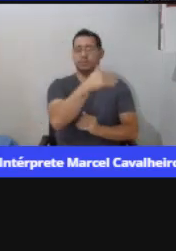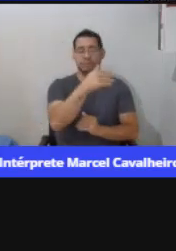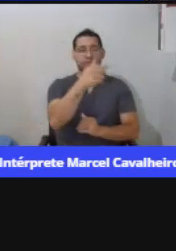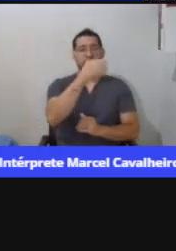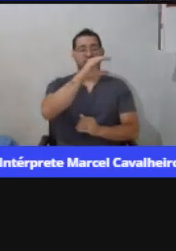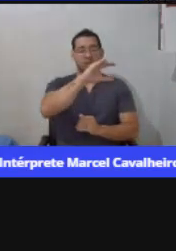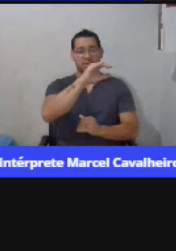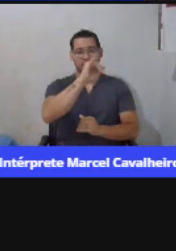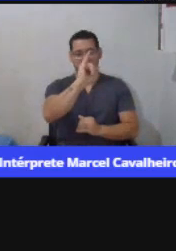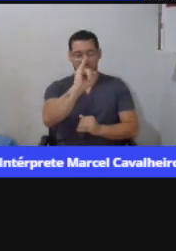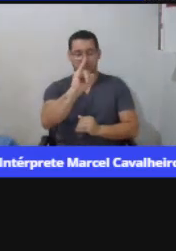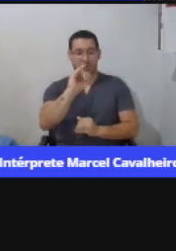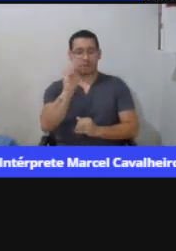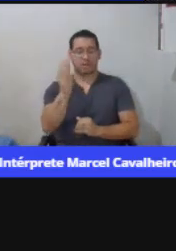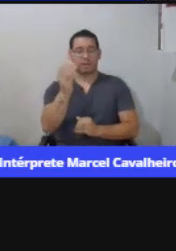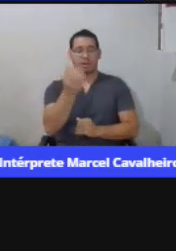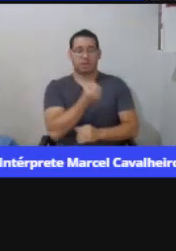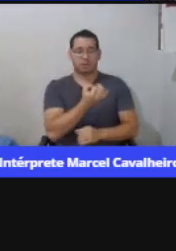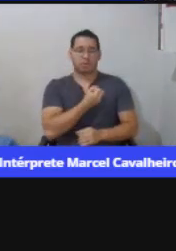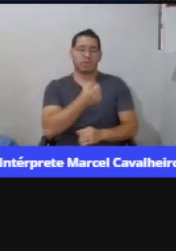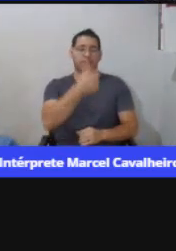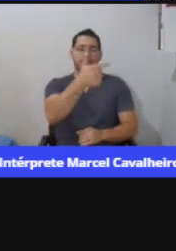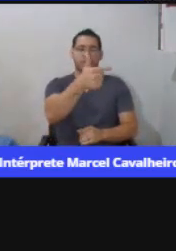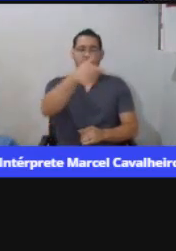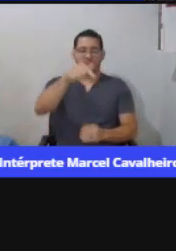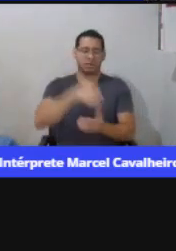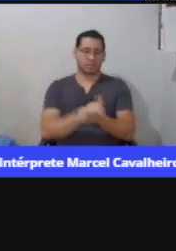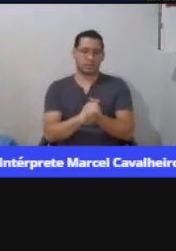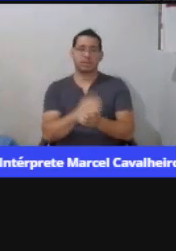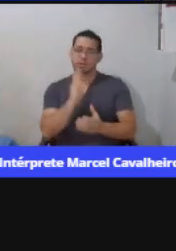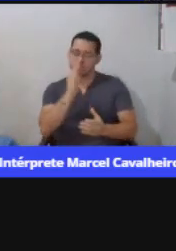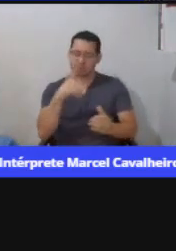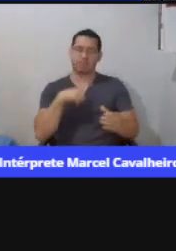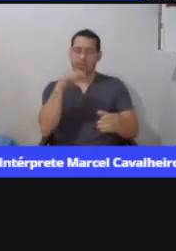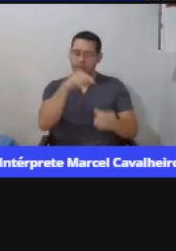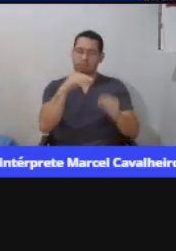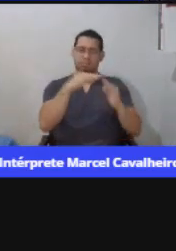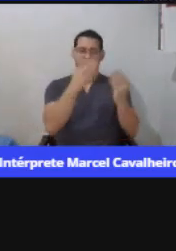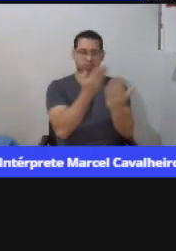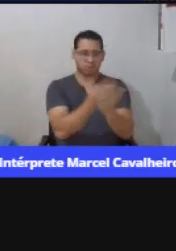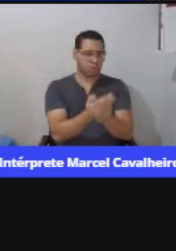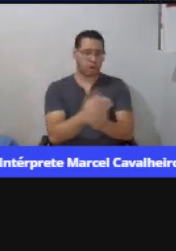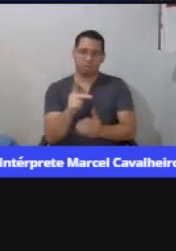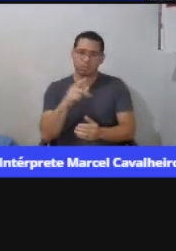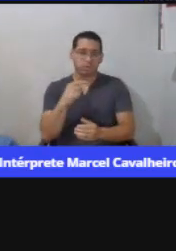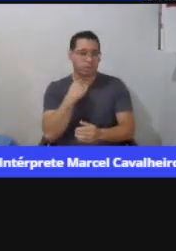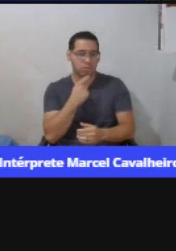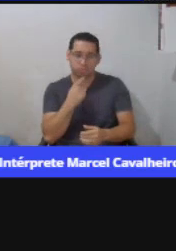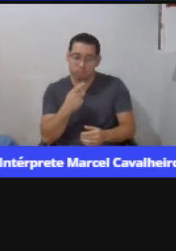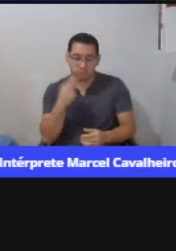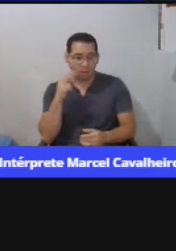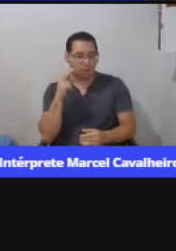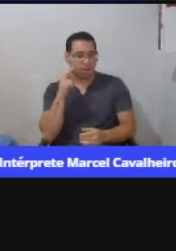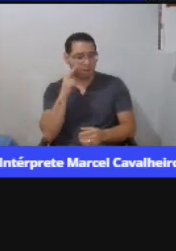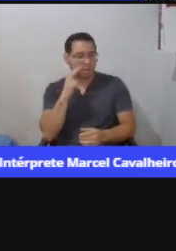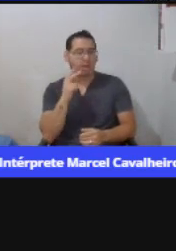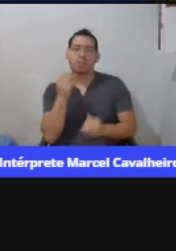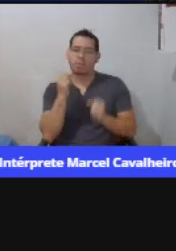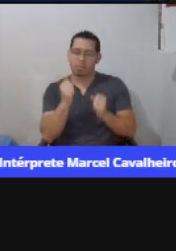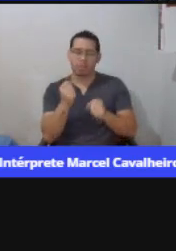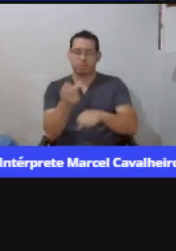já está nas escolas, os professores que ainda não tiverem acesso, procurem lá com os seus gestores para